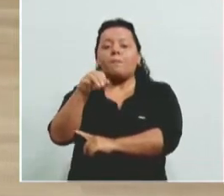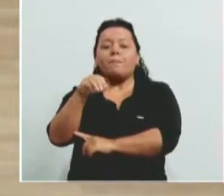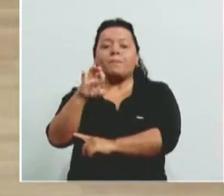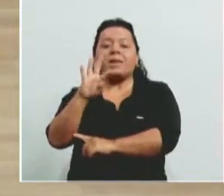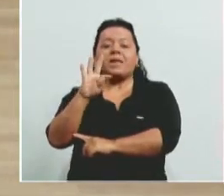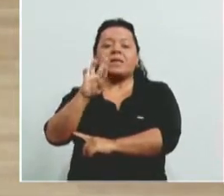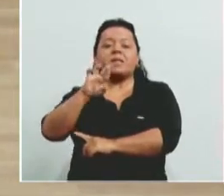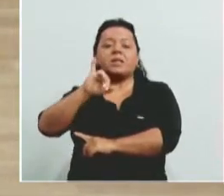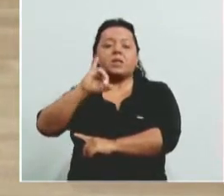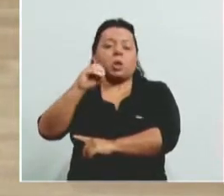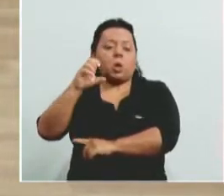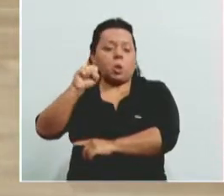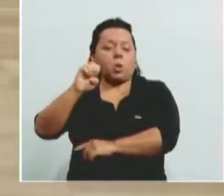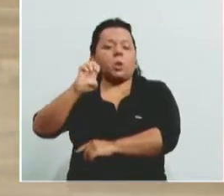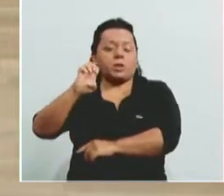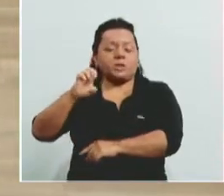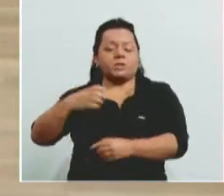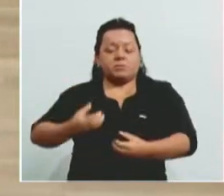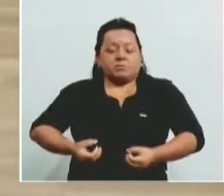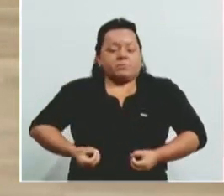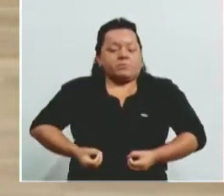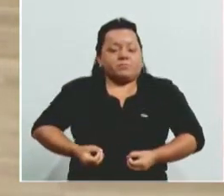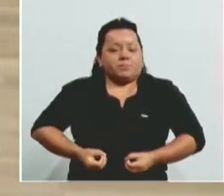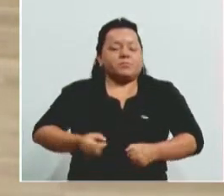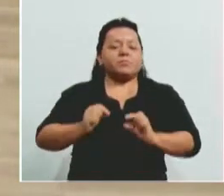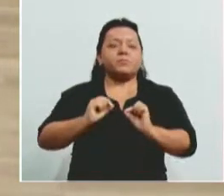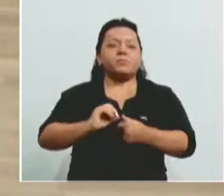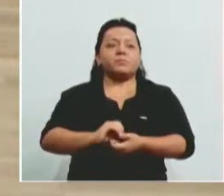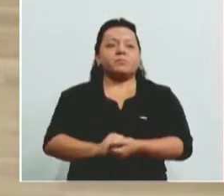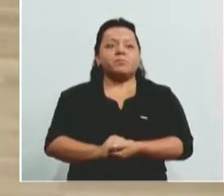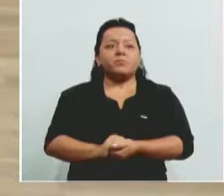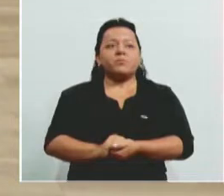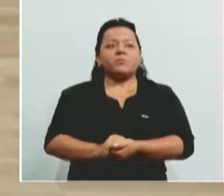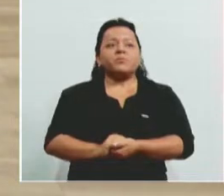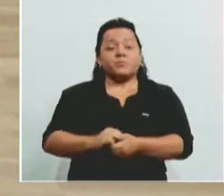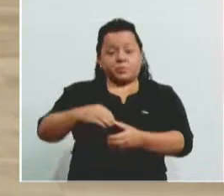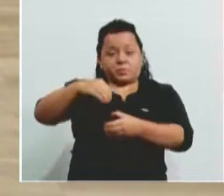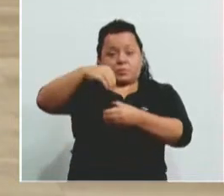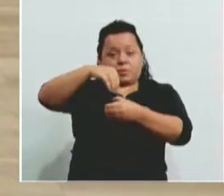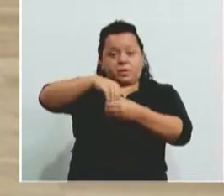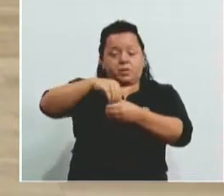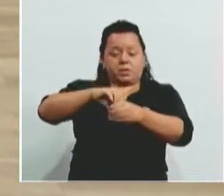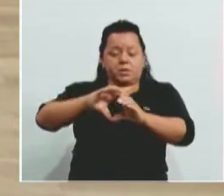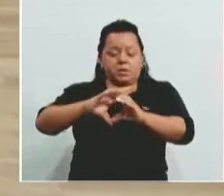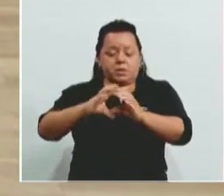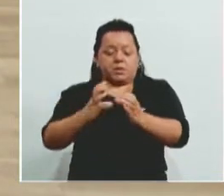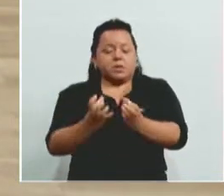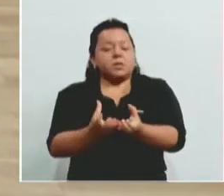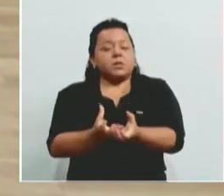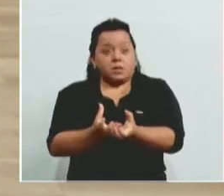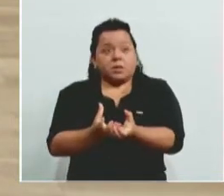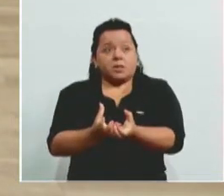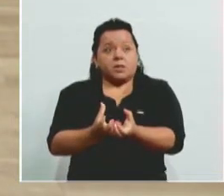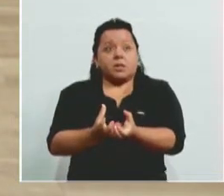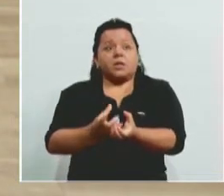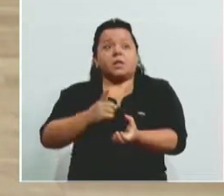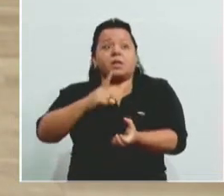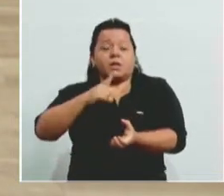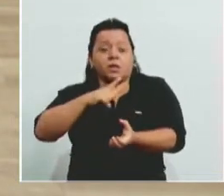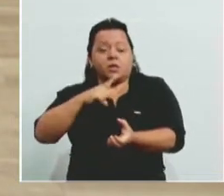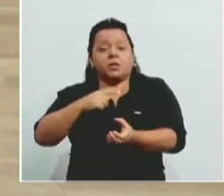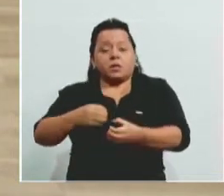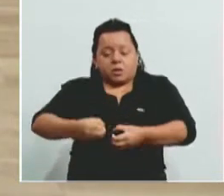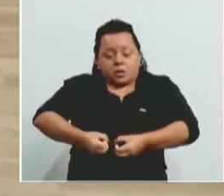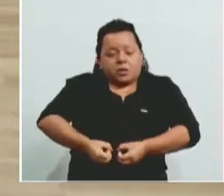do útero, Perfeito. né? Então aqui, vamos lá. Esse daqui, essa parte interna, dá para todo mundo ver? Isso aqui é onde fica o endométrio.